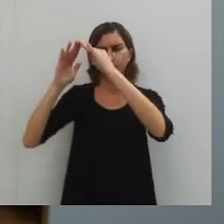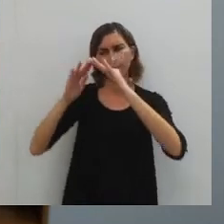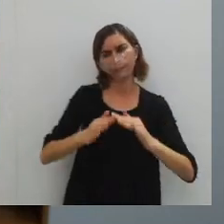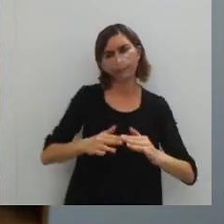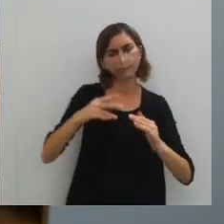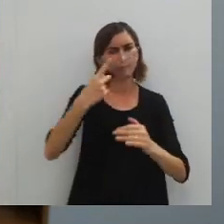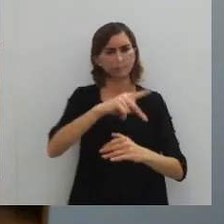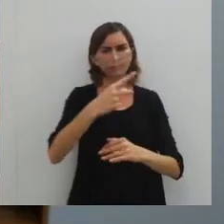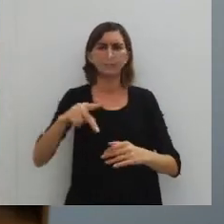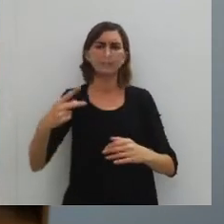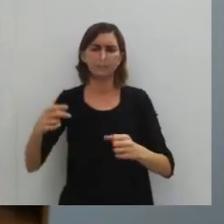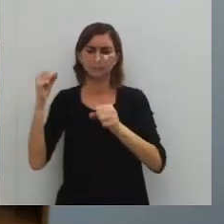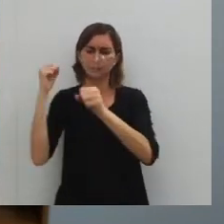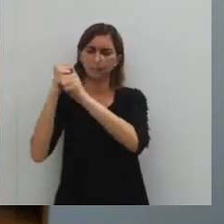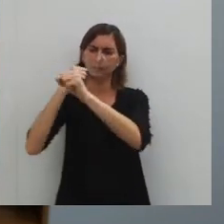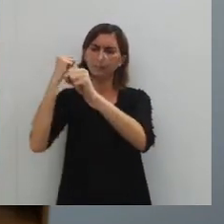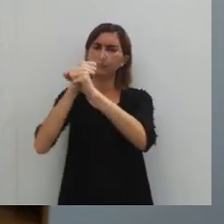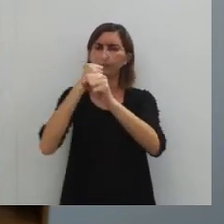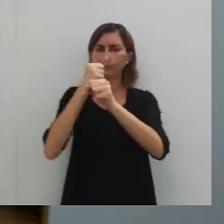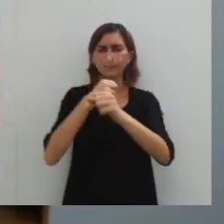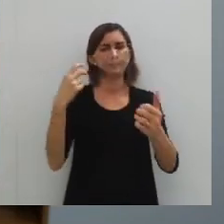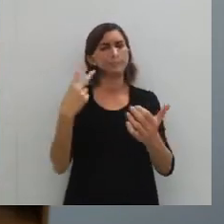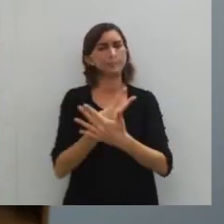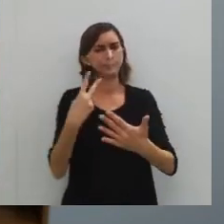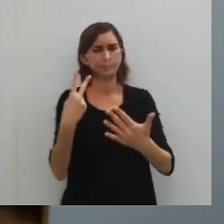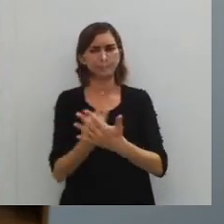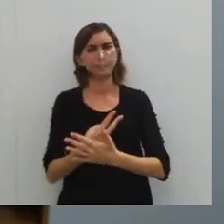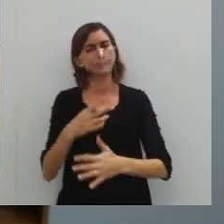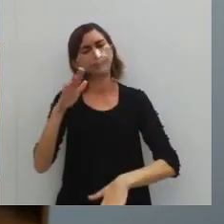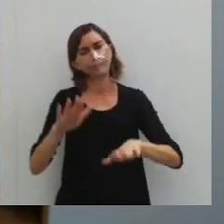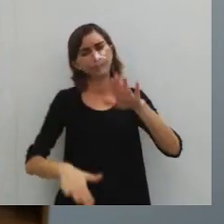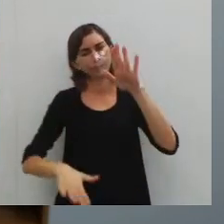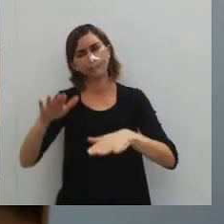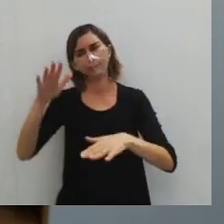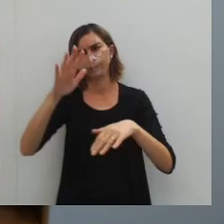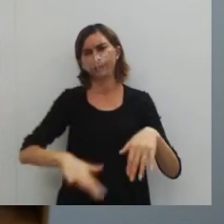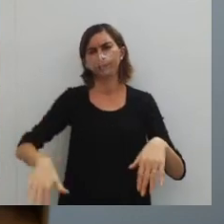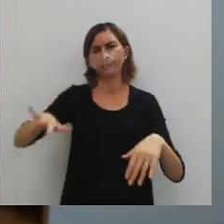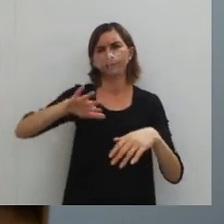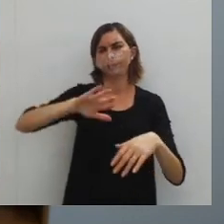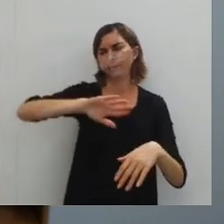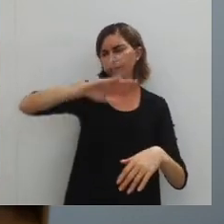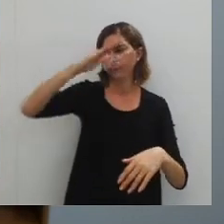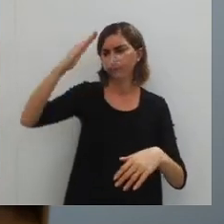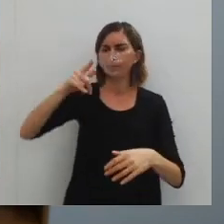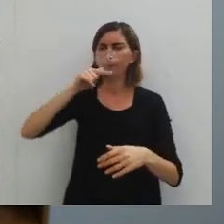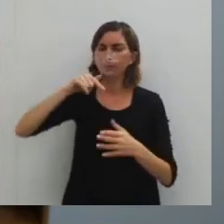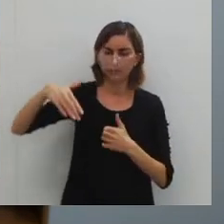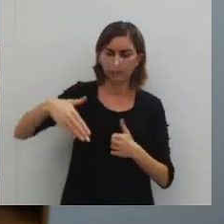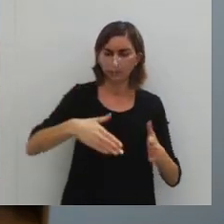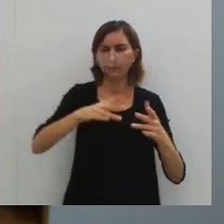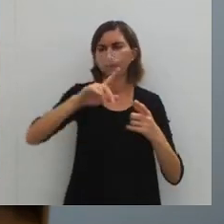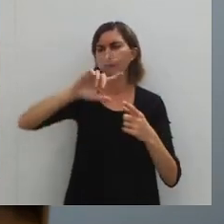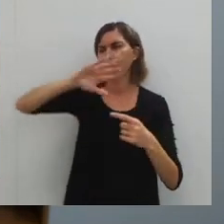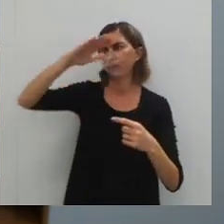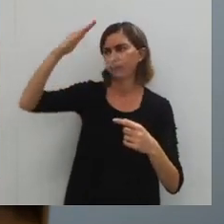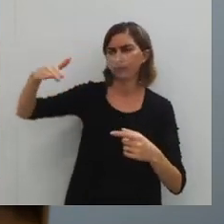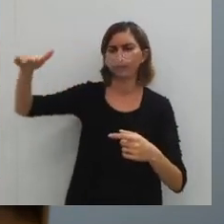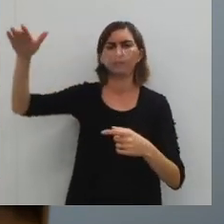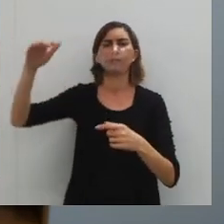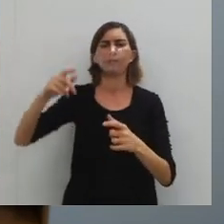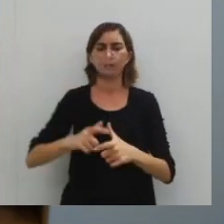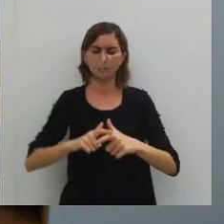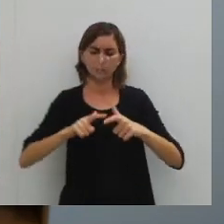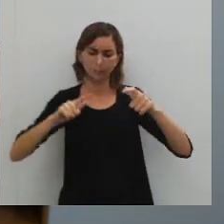Elas são construídas de maneira irregular, geralmente em áreas de encostas, aumentando assim a